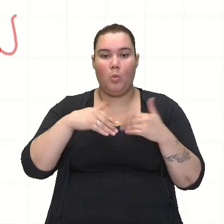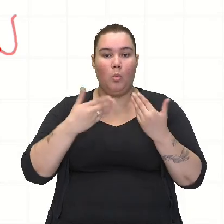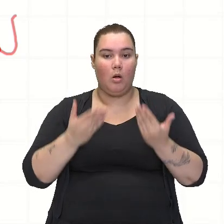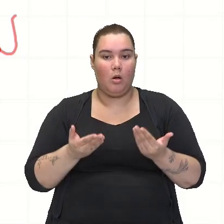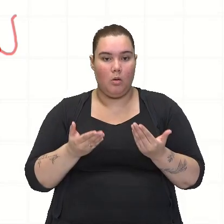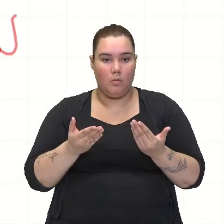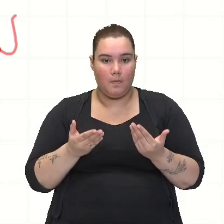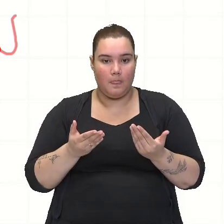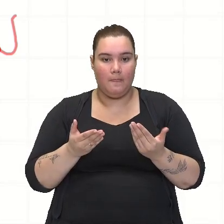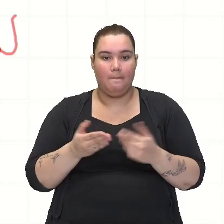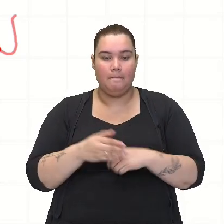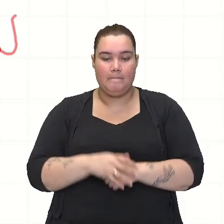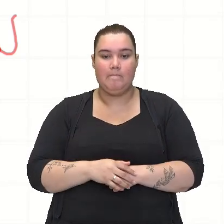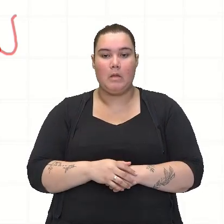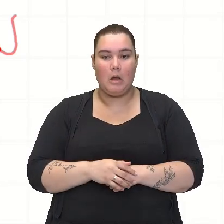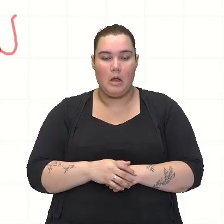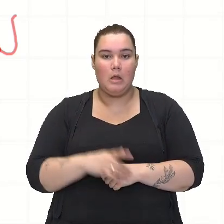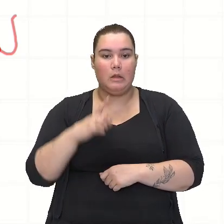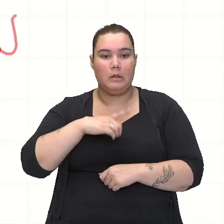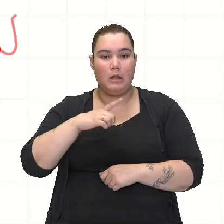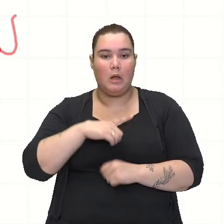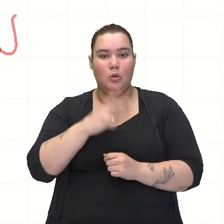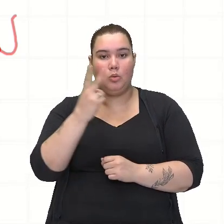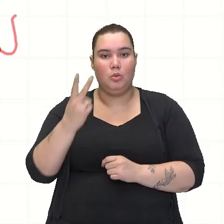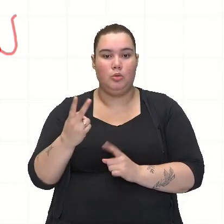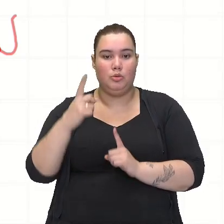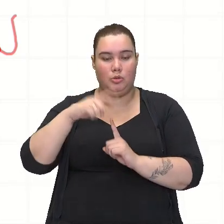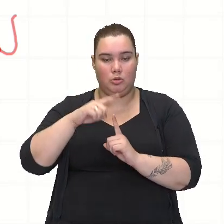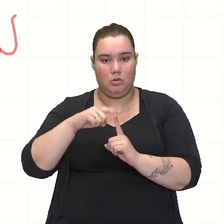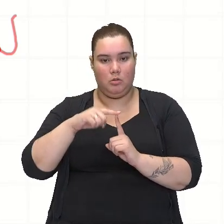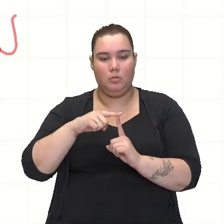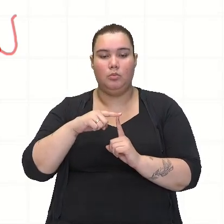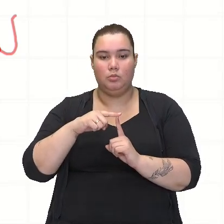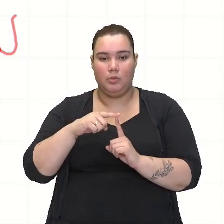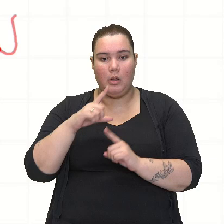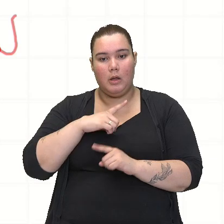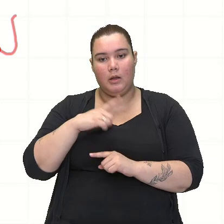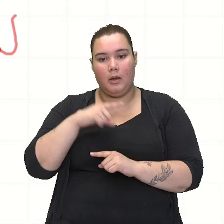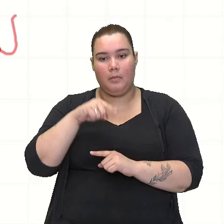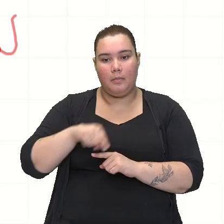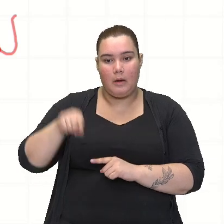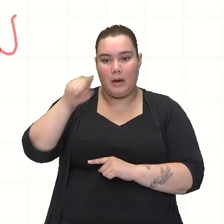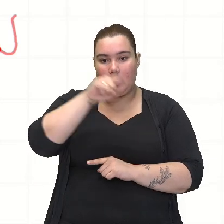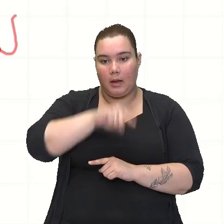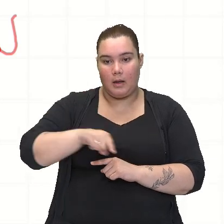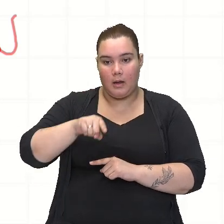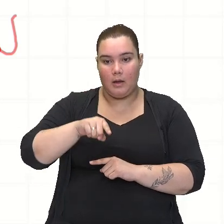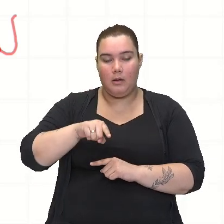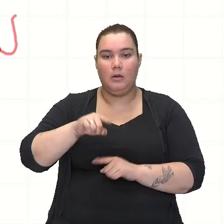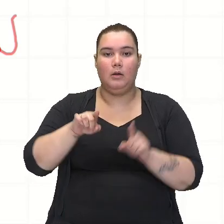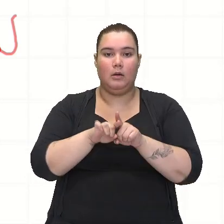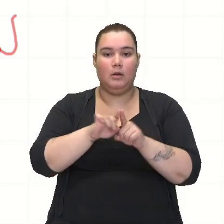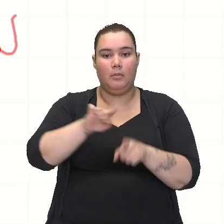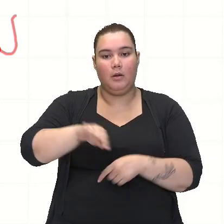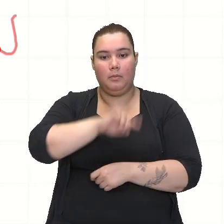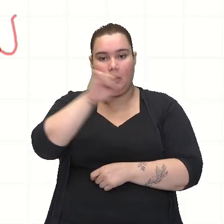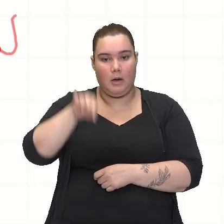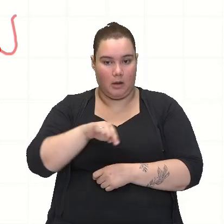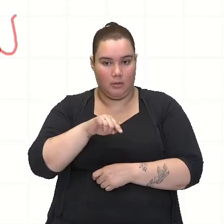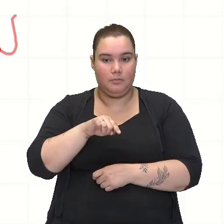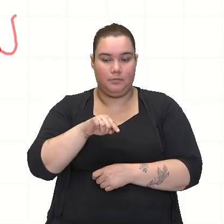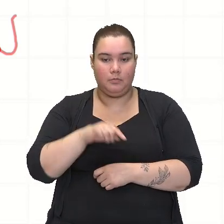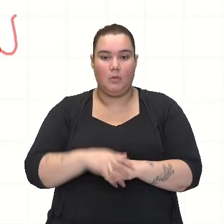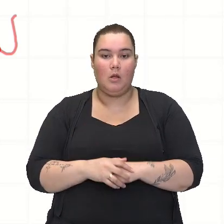do giro que vai dar? Sentido horário ou sentido anti-horário. E a medida, olha,